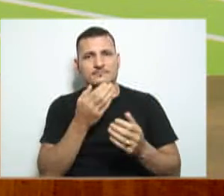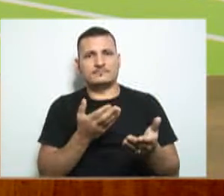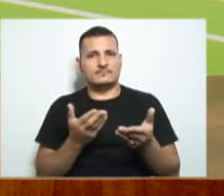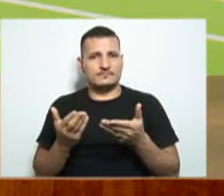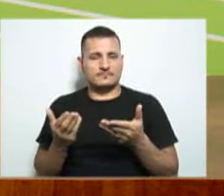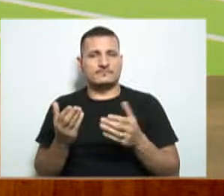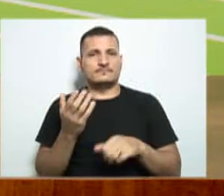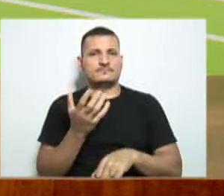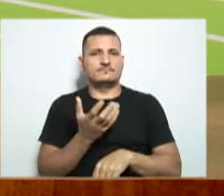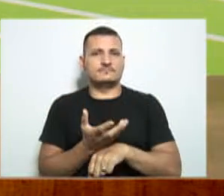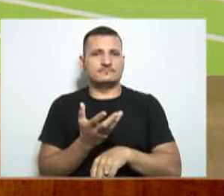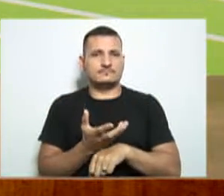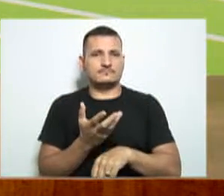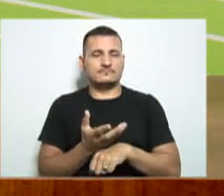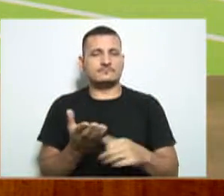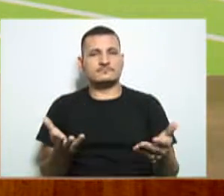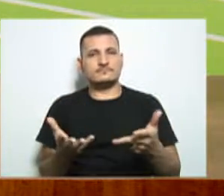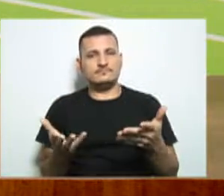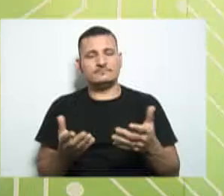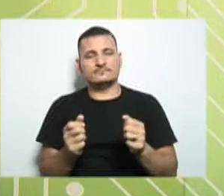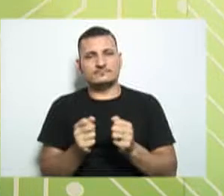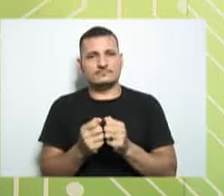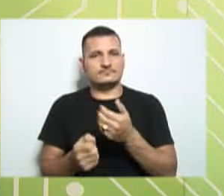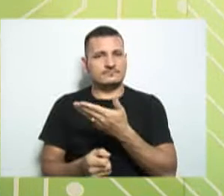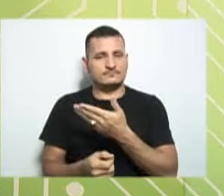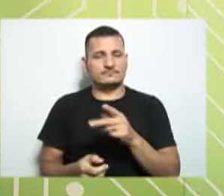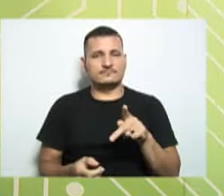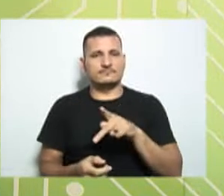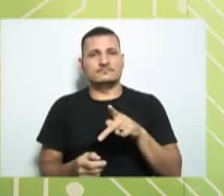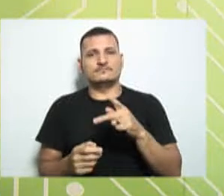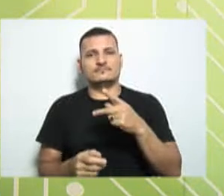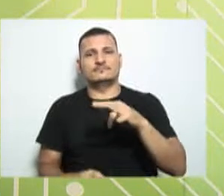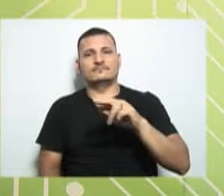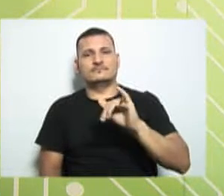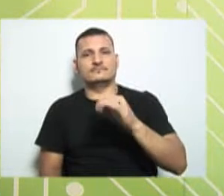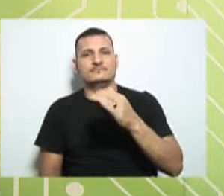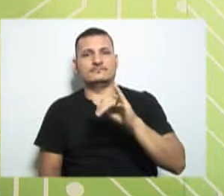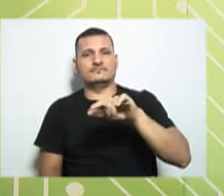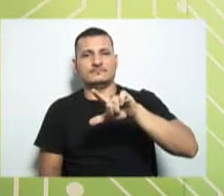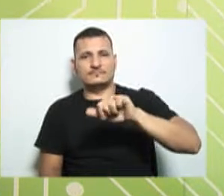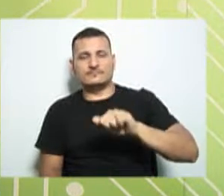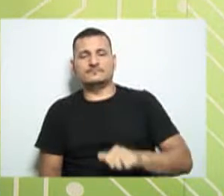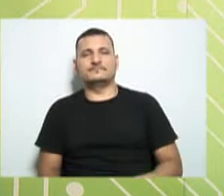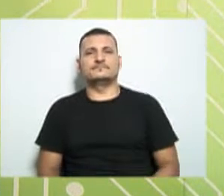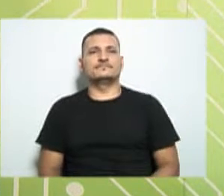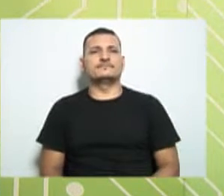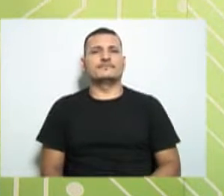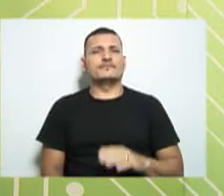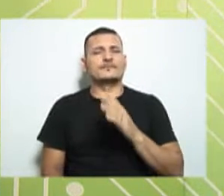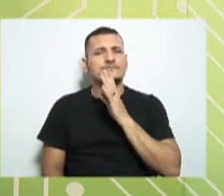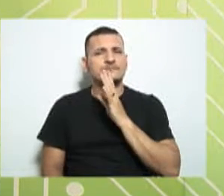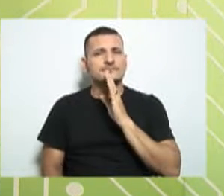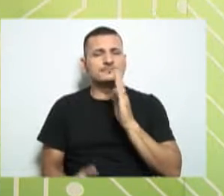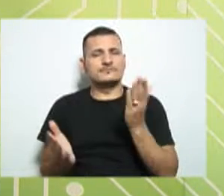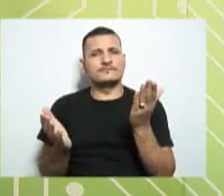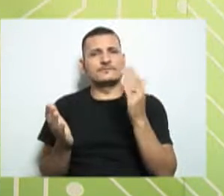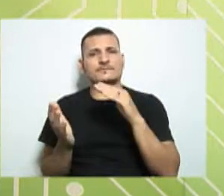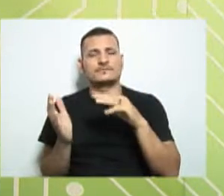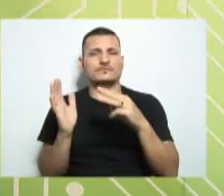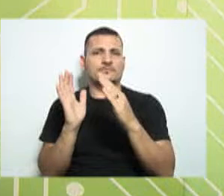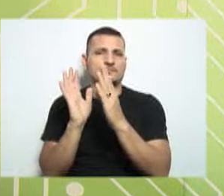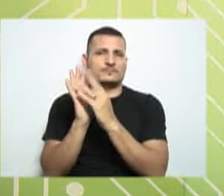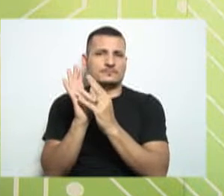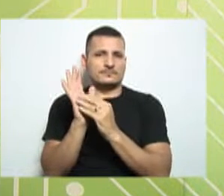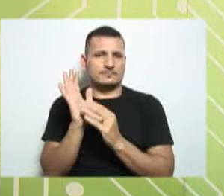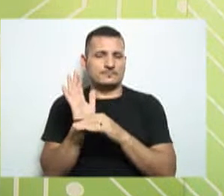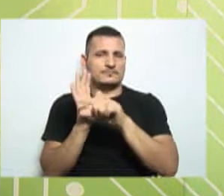disciplina, né? Agora vamos lá com a professora Priscila. Vamos lá, vamos conhecer um pouco da ementa dessa nova disciplina